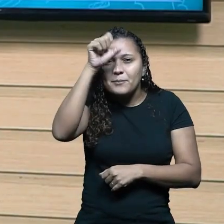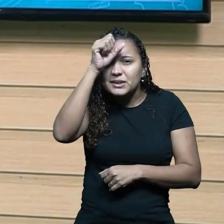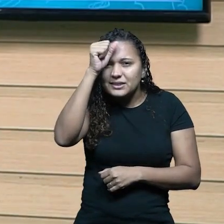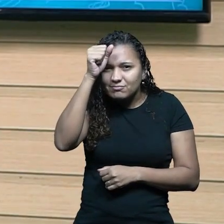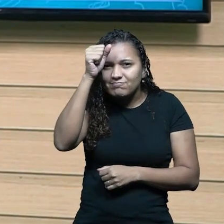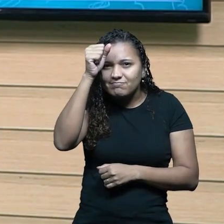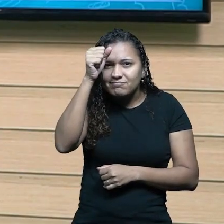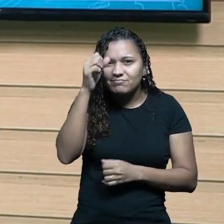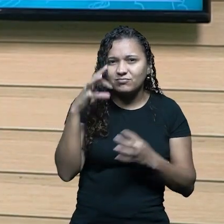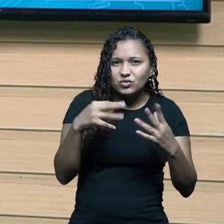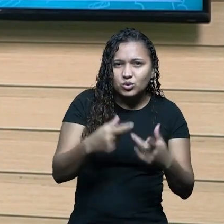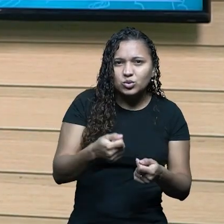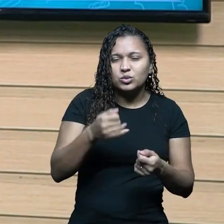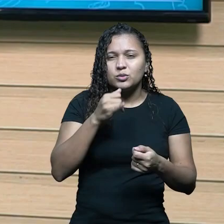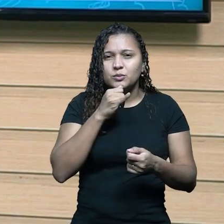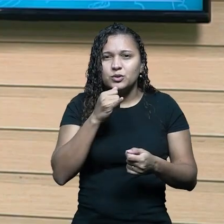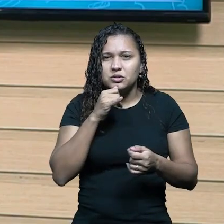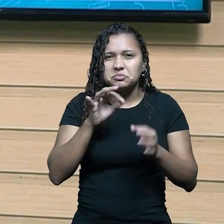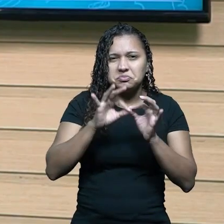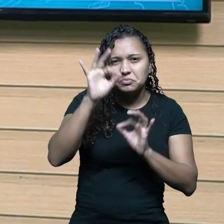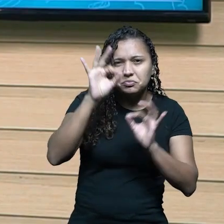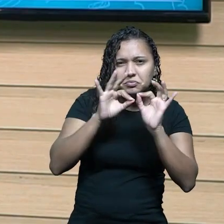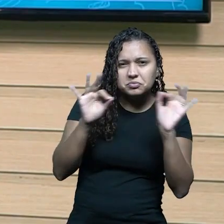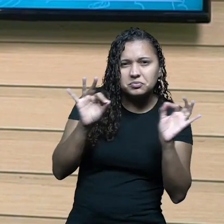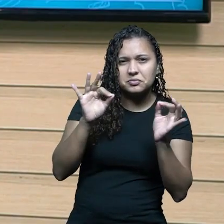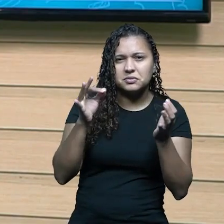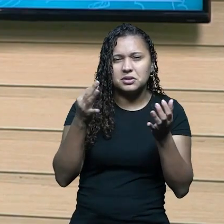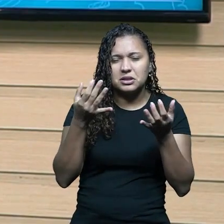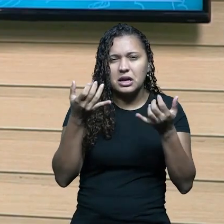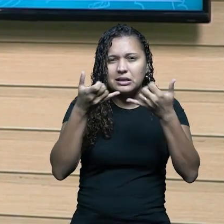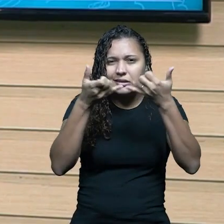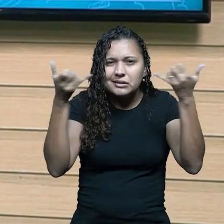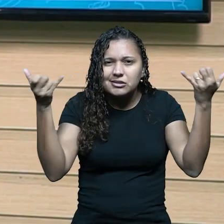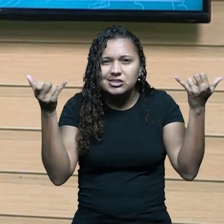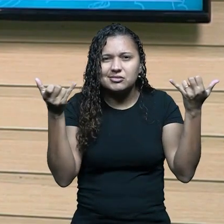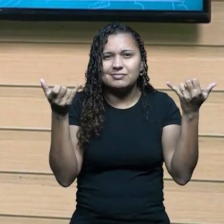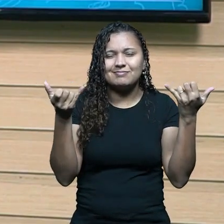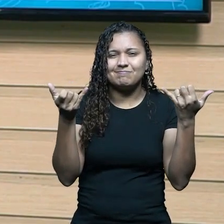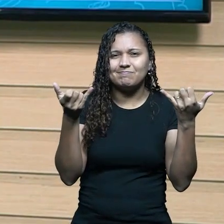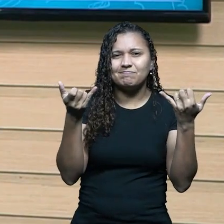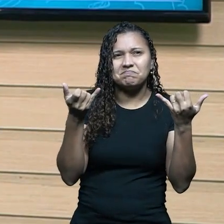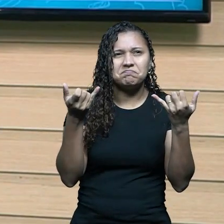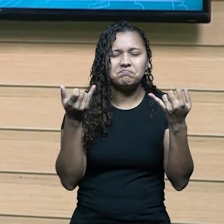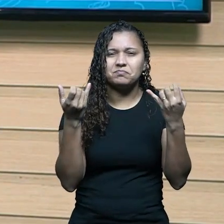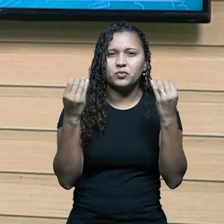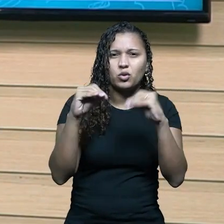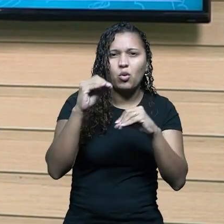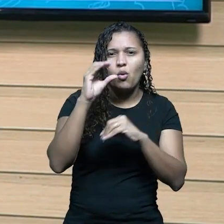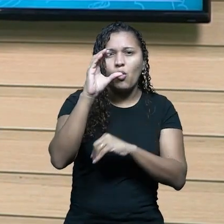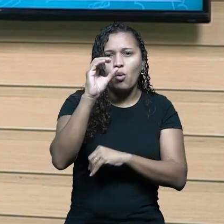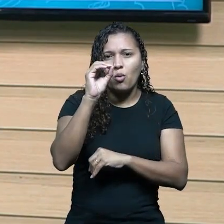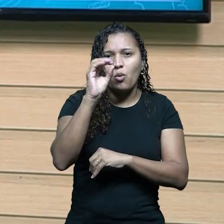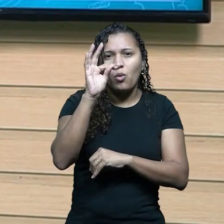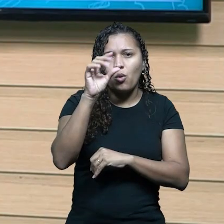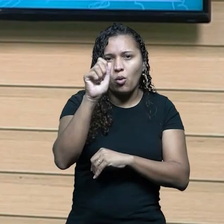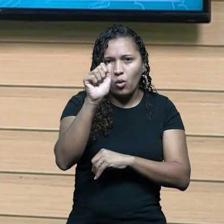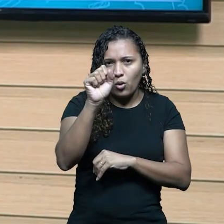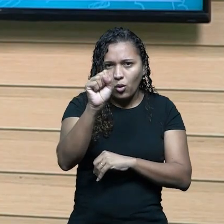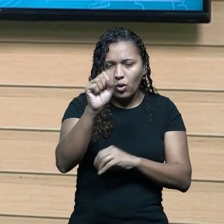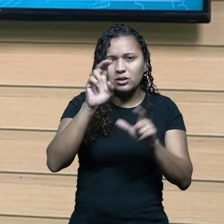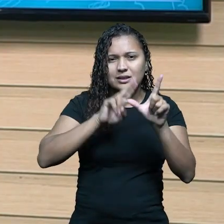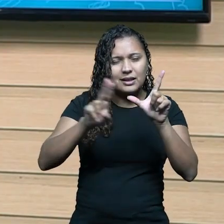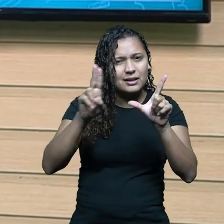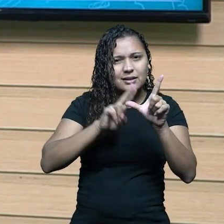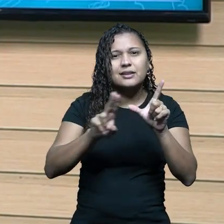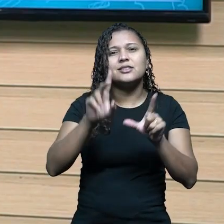aprendeu, a especificar o desenho, as linhas, colocar as cotas, legendas, tudo isso fica